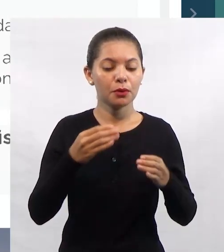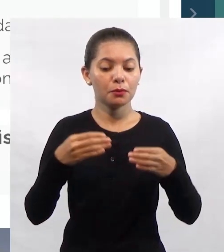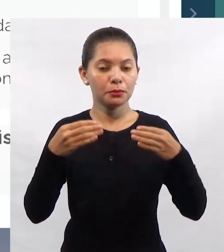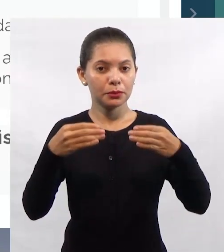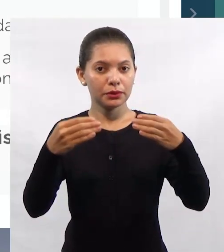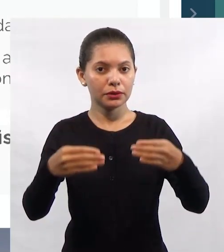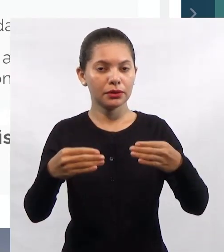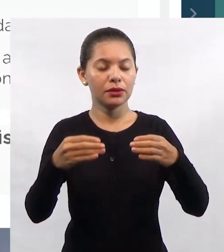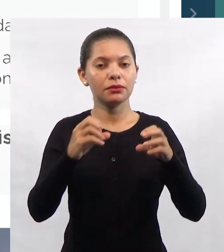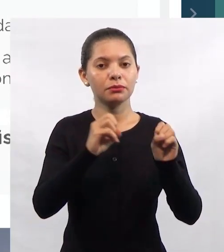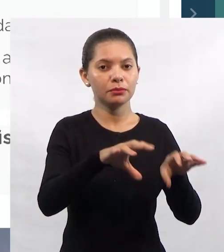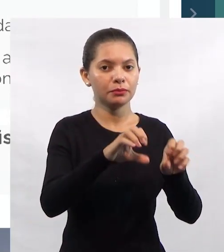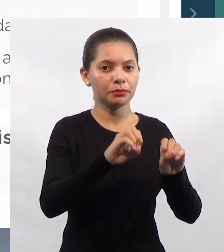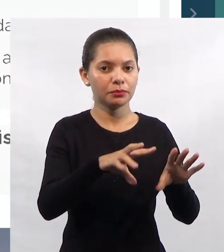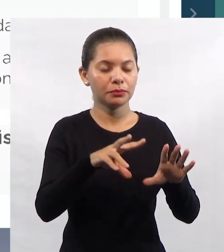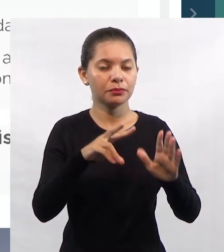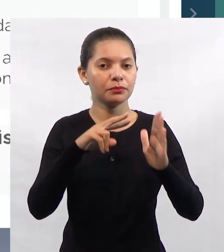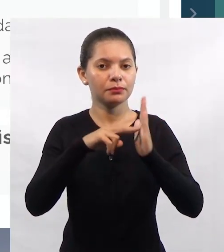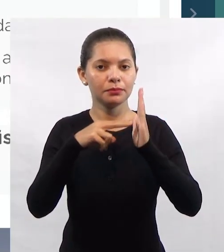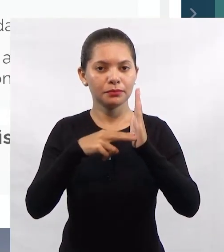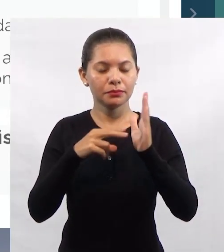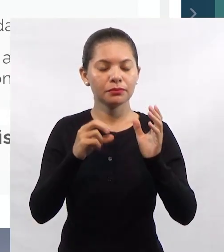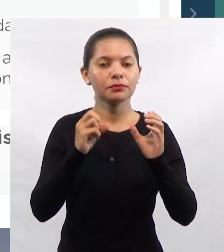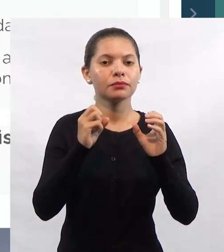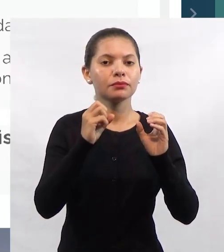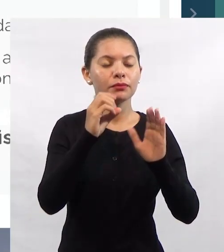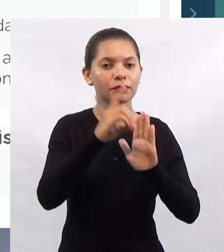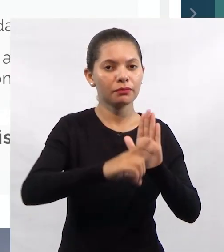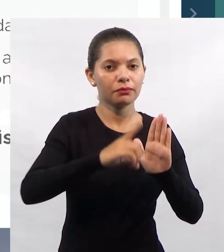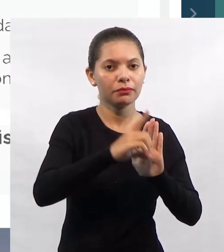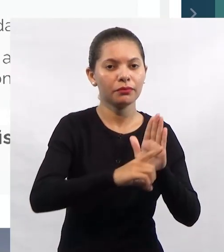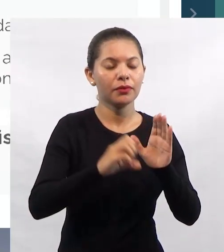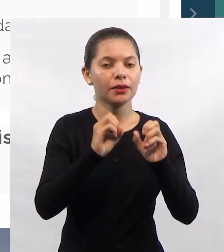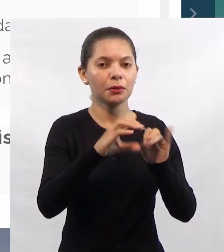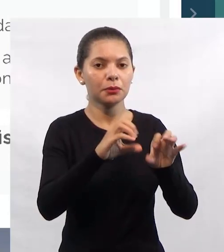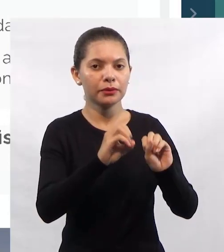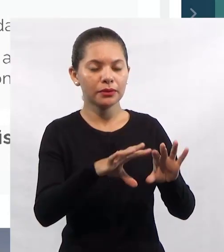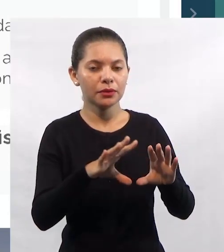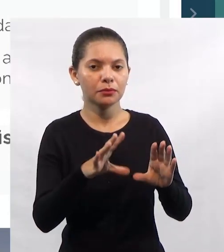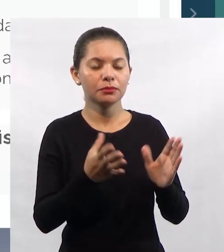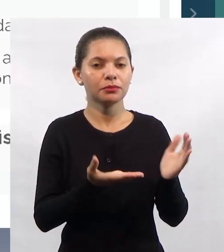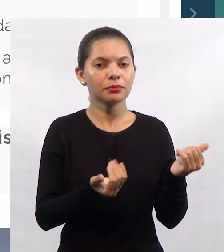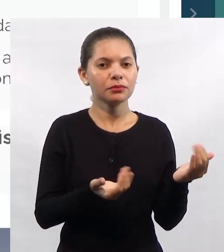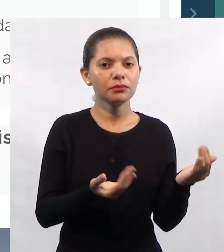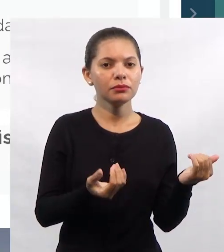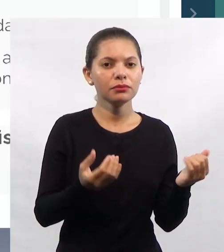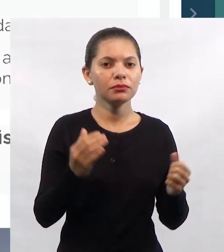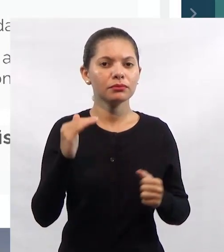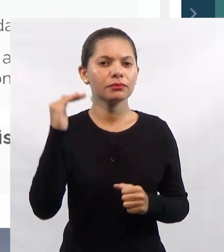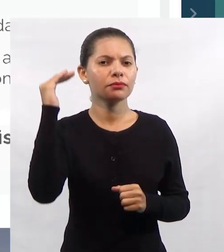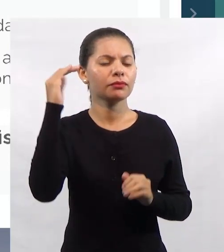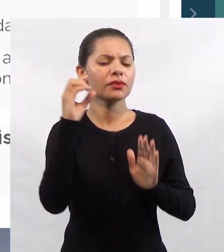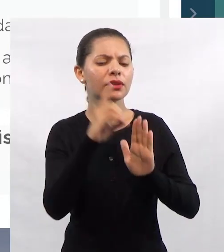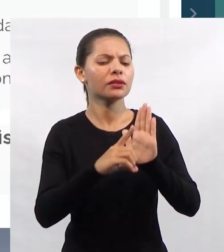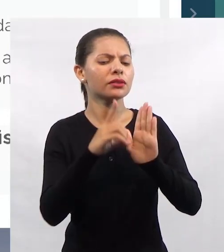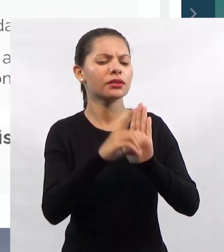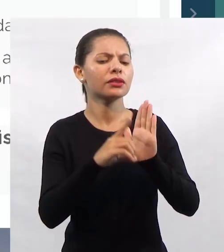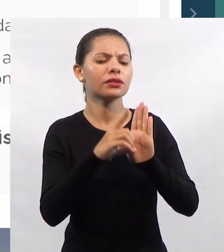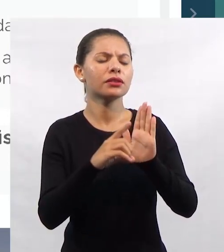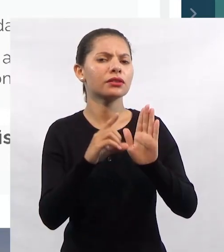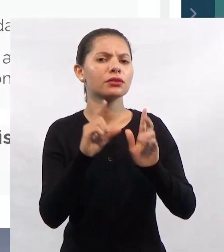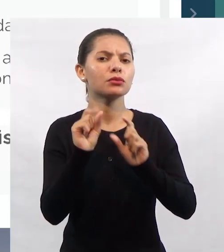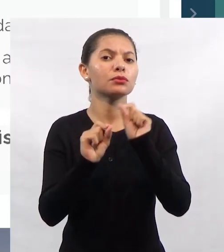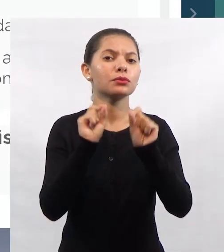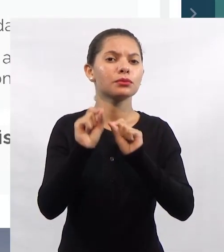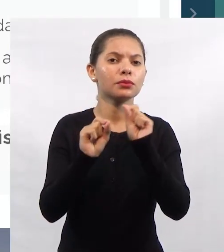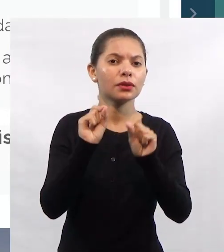aí, o Ministério da Educação, ele definiu diretrizes para a educação de jovens e adultos. E o que essas diretrizes